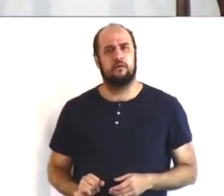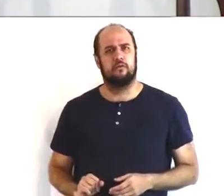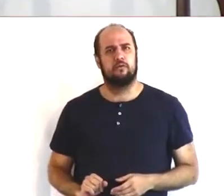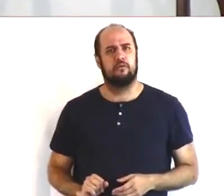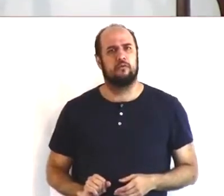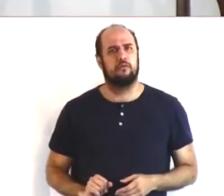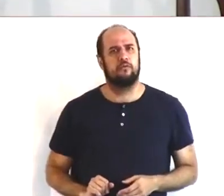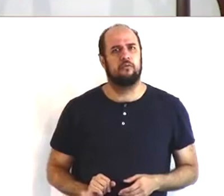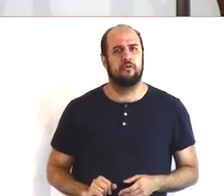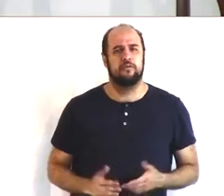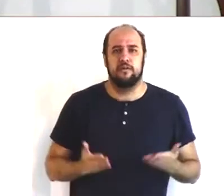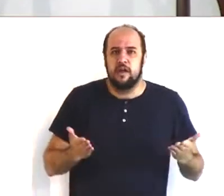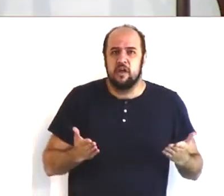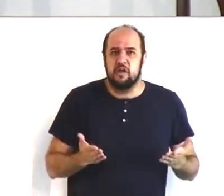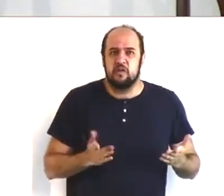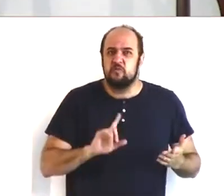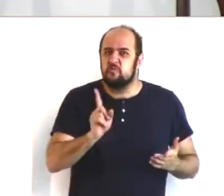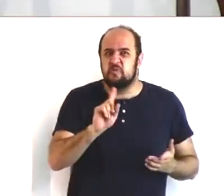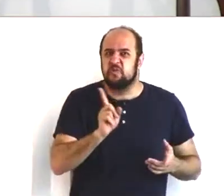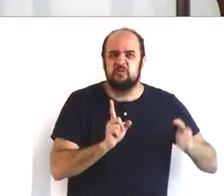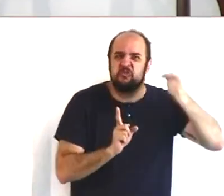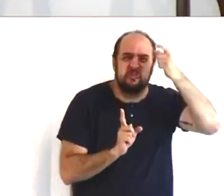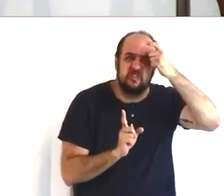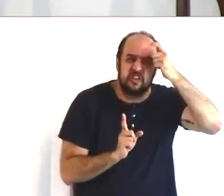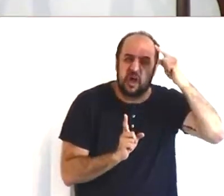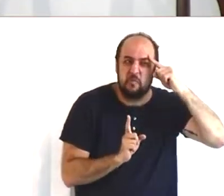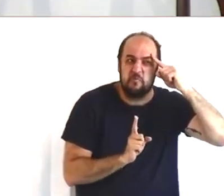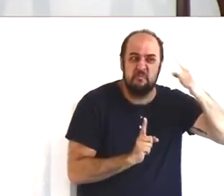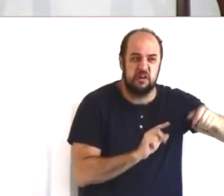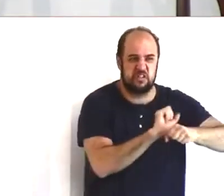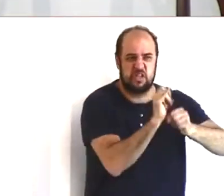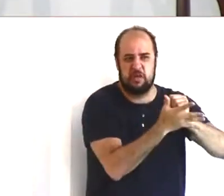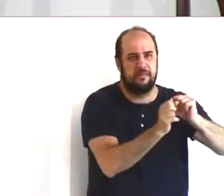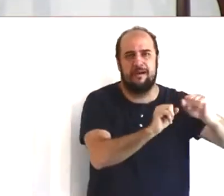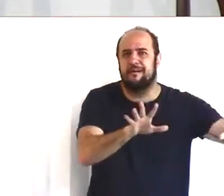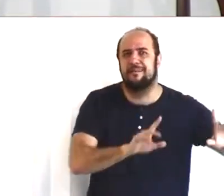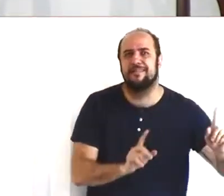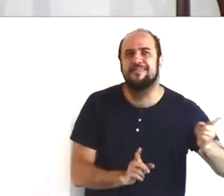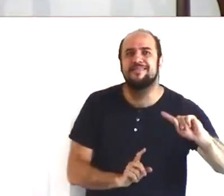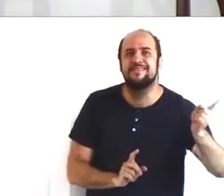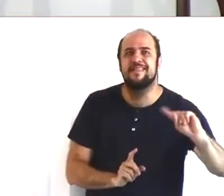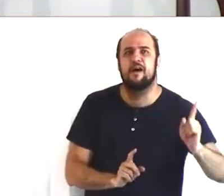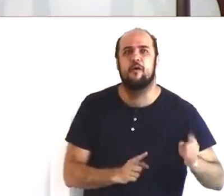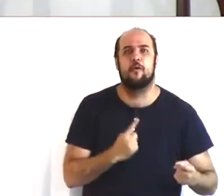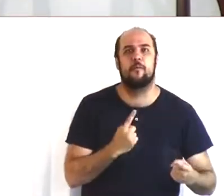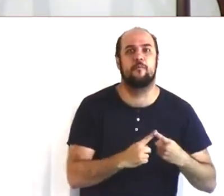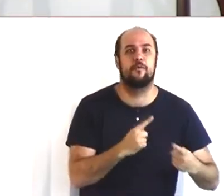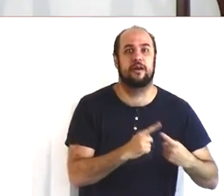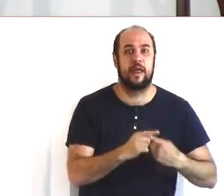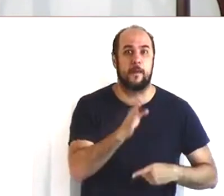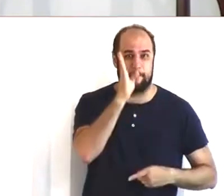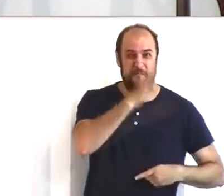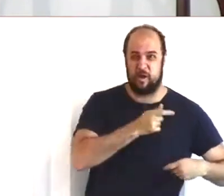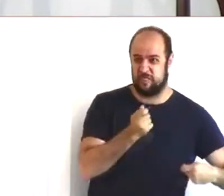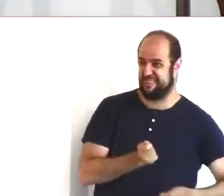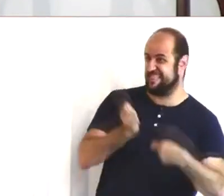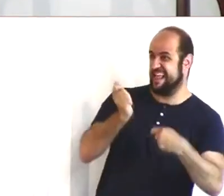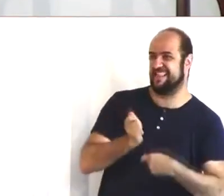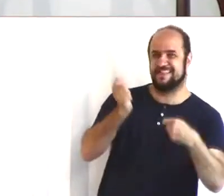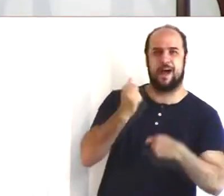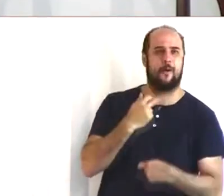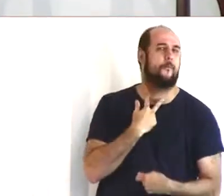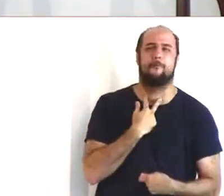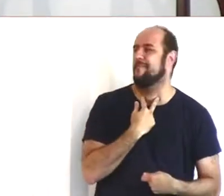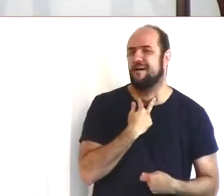tenta. Sabe por que não é o diabo que implantou essa pandemia? Porque Deus não pode ser tentado pelo mal, e Deus